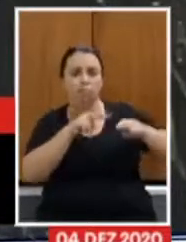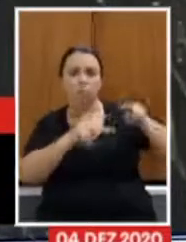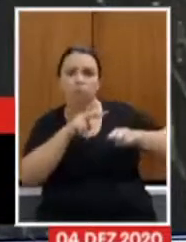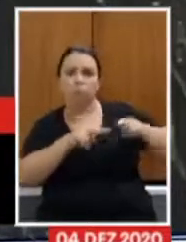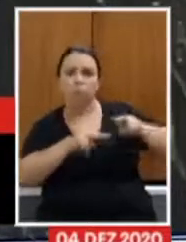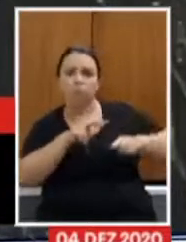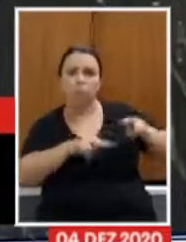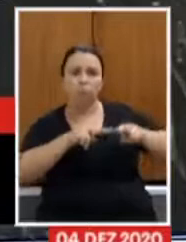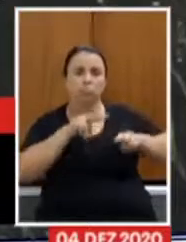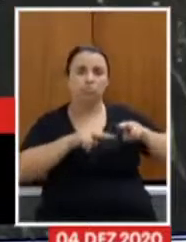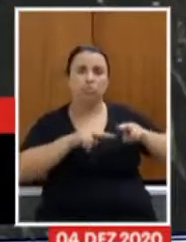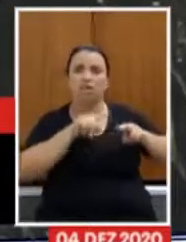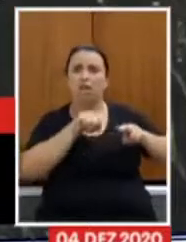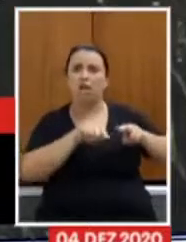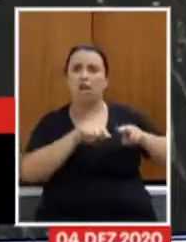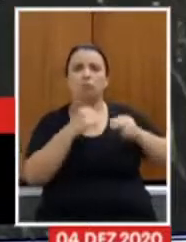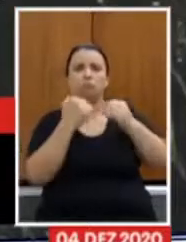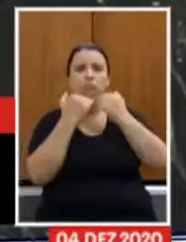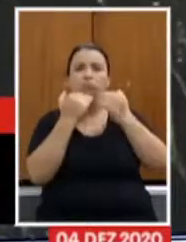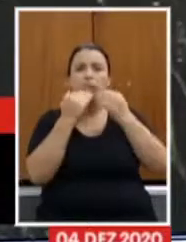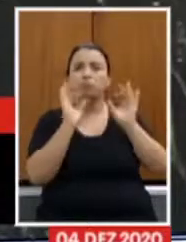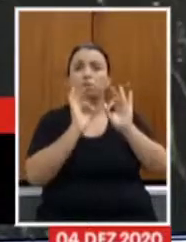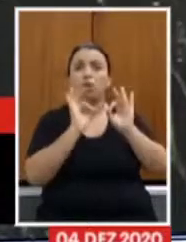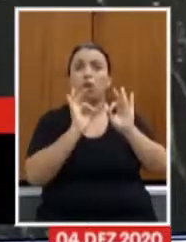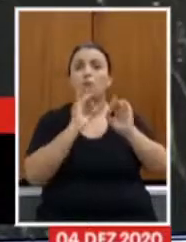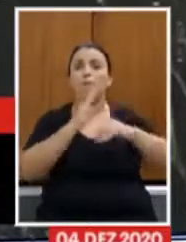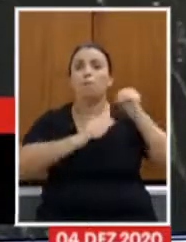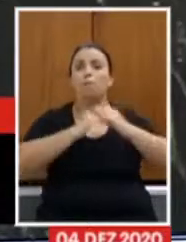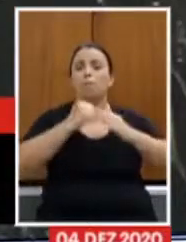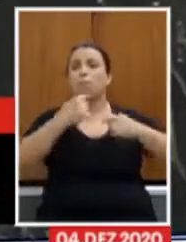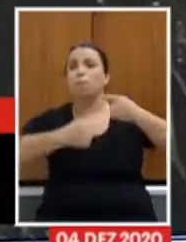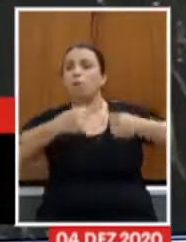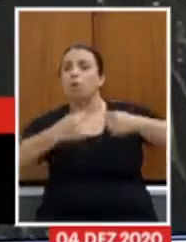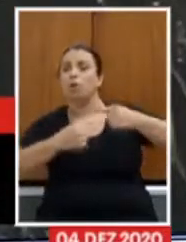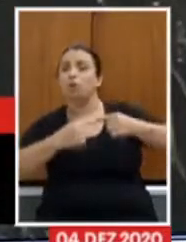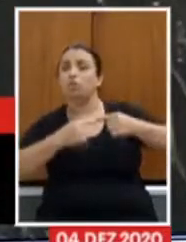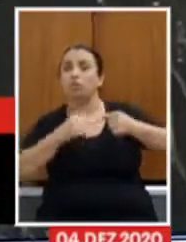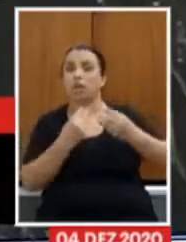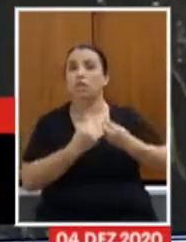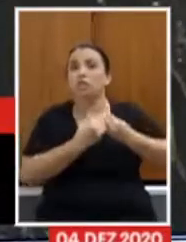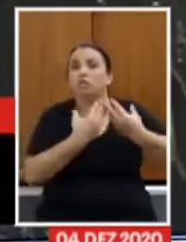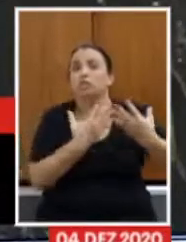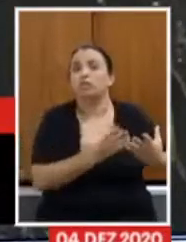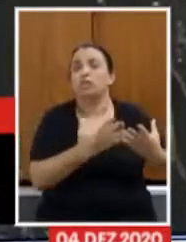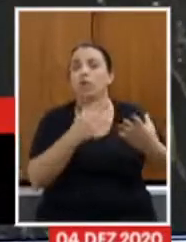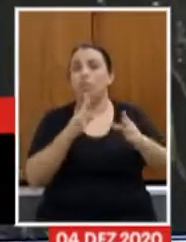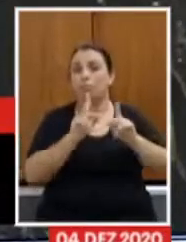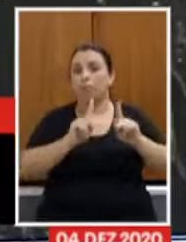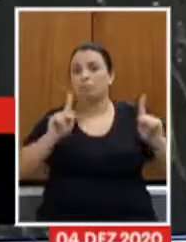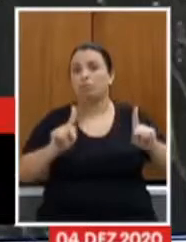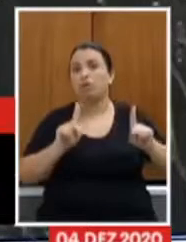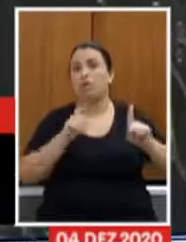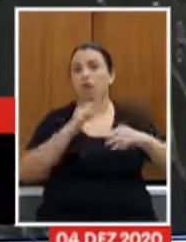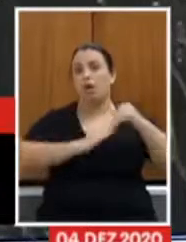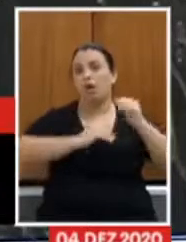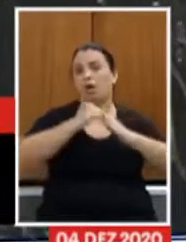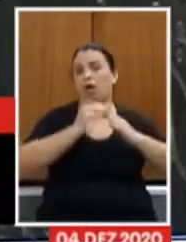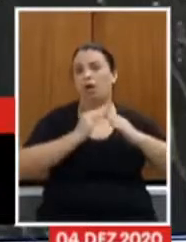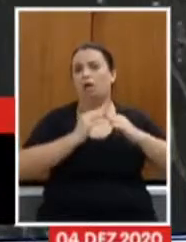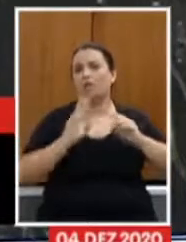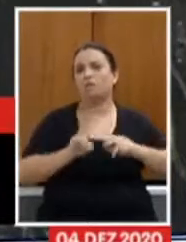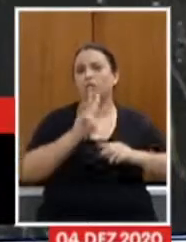medida ou política de valorização dos profissionais da educação. Nada referente à sua